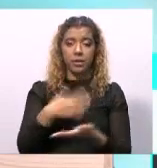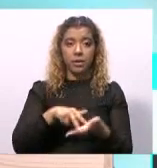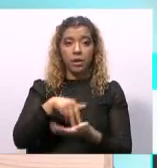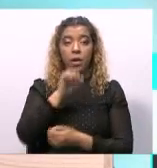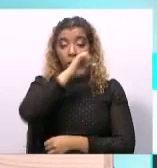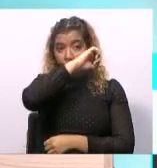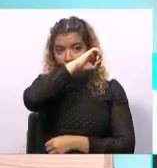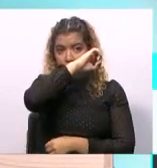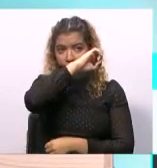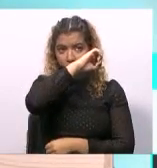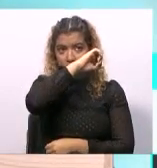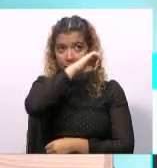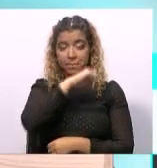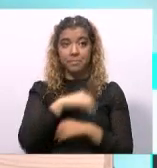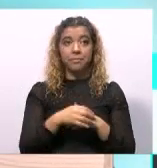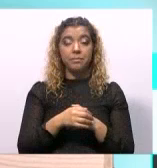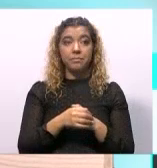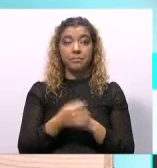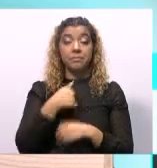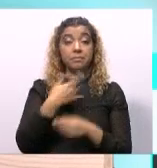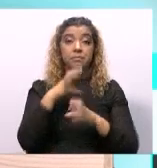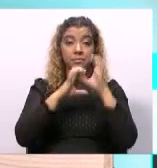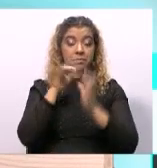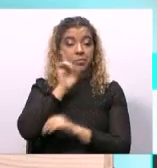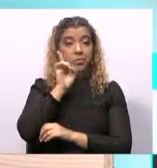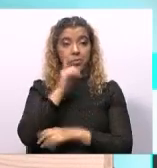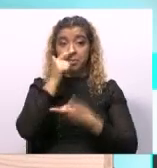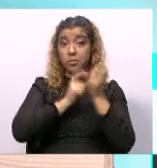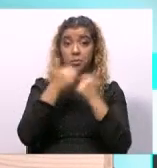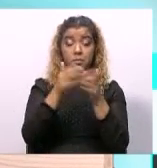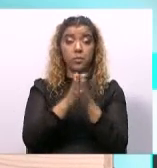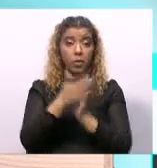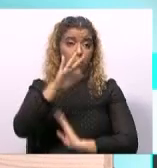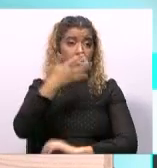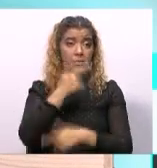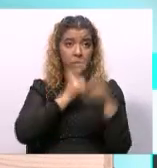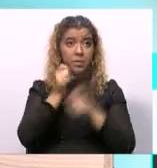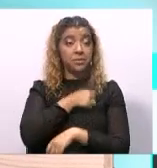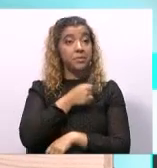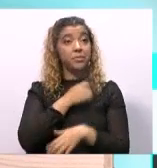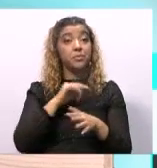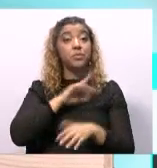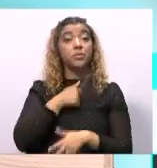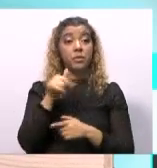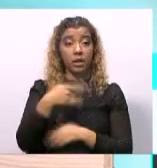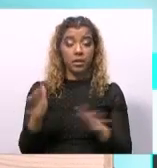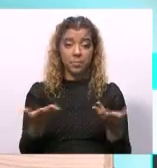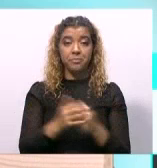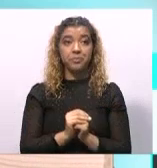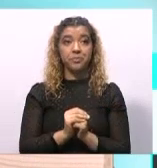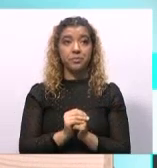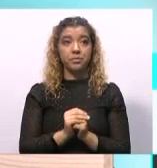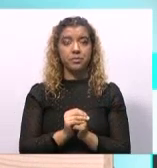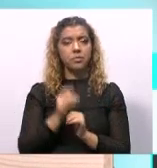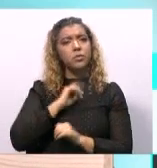conversa tão importante para os nossos telespectadores, para todos nós. E antes do intervalo dizia eu que íamos fazer aqui uma como